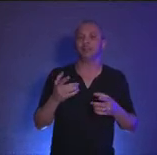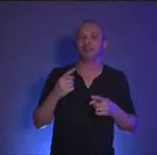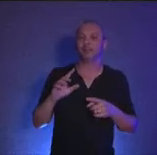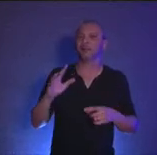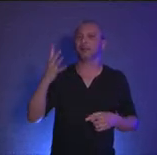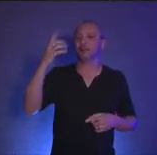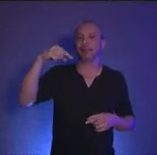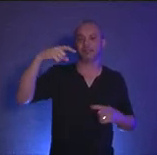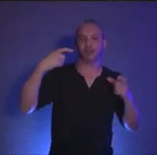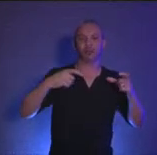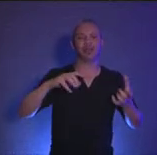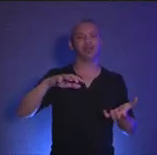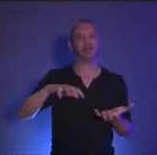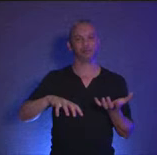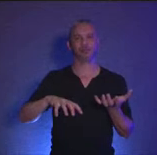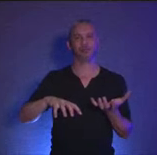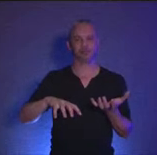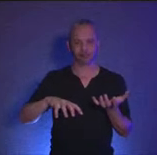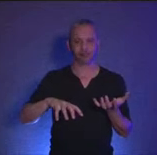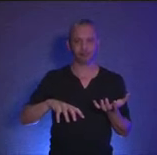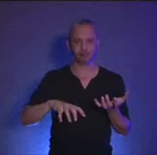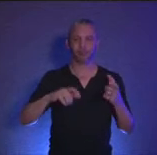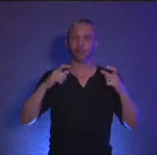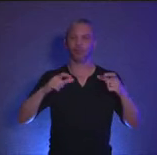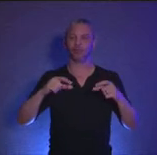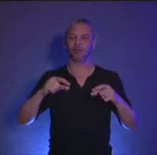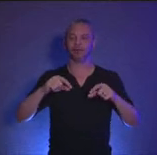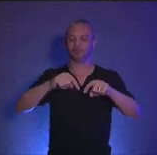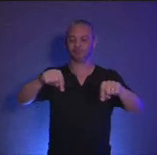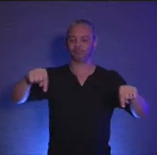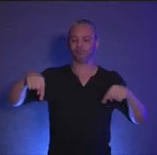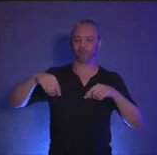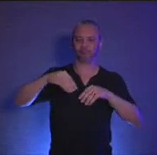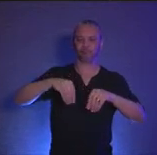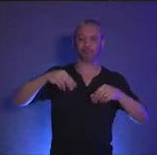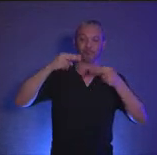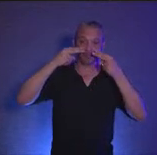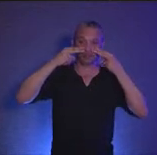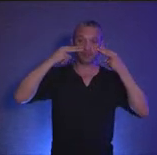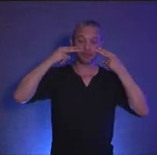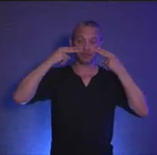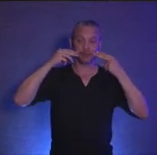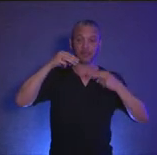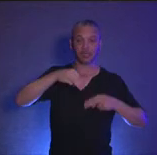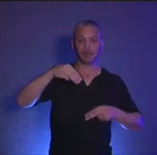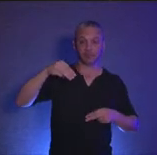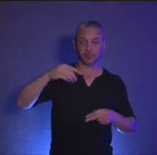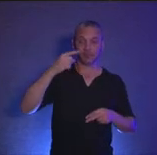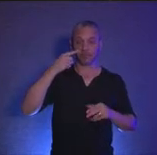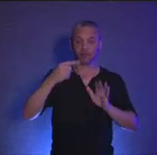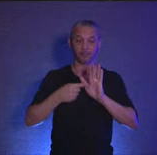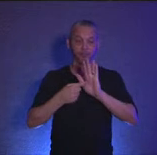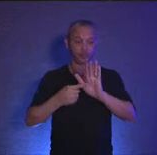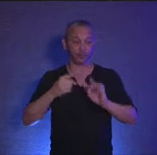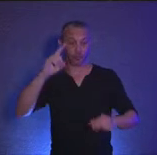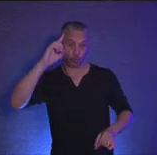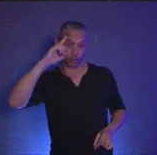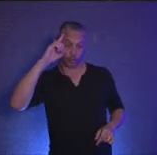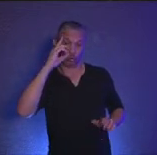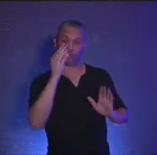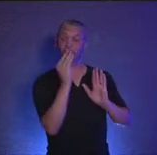que acontece em Brasília, né, sobretudo nas terras indígenas. A ANM disponibiliza atualizações diárias do